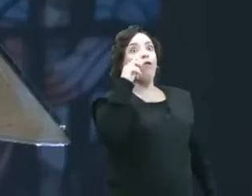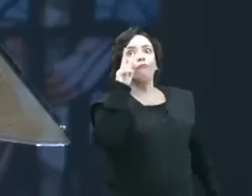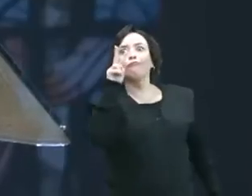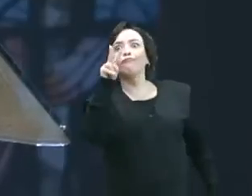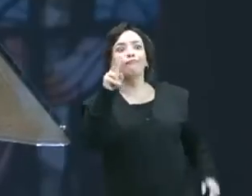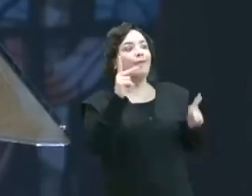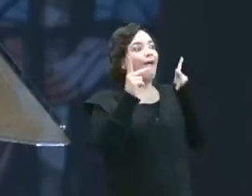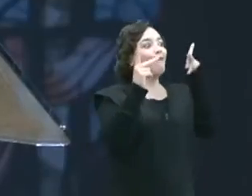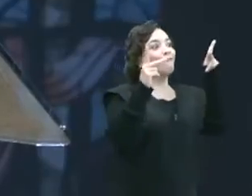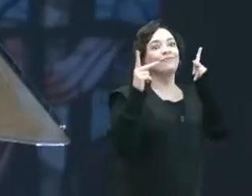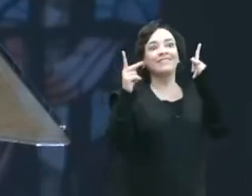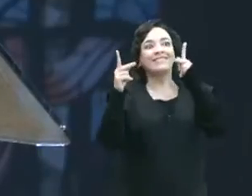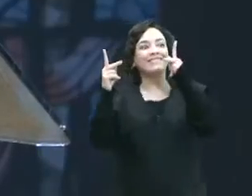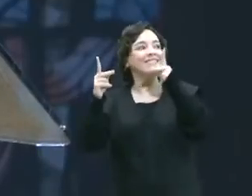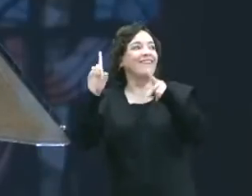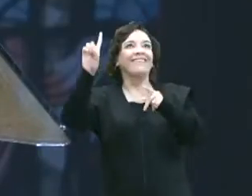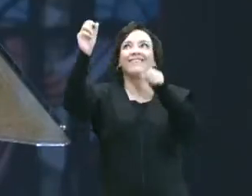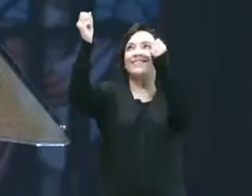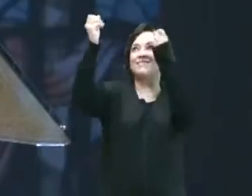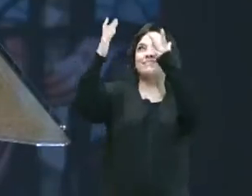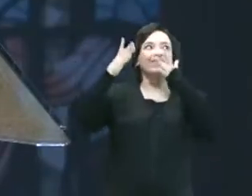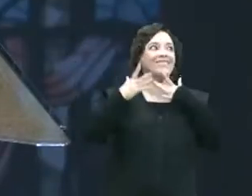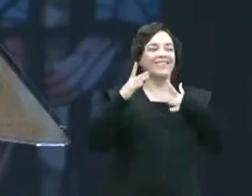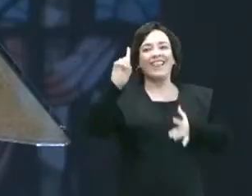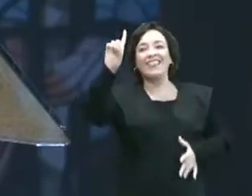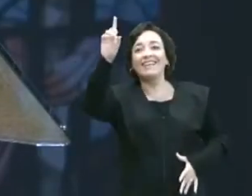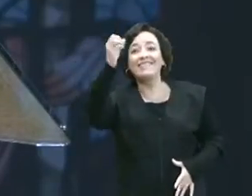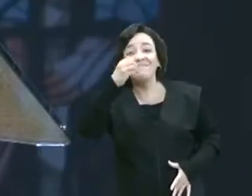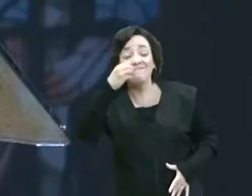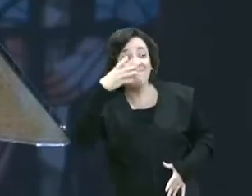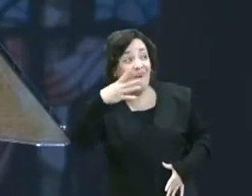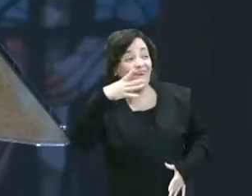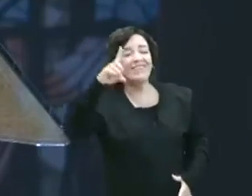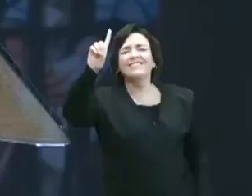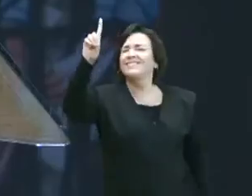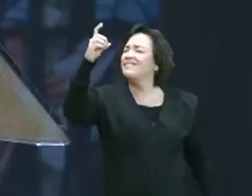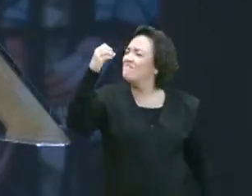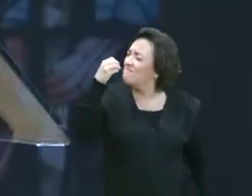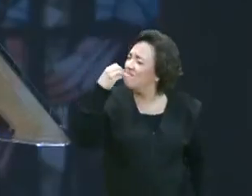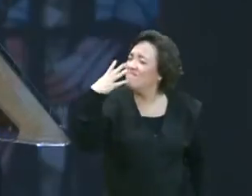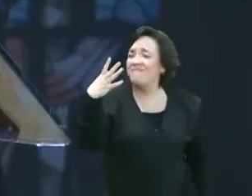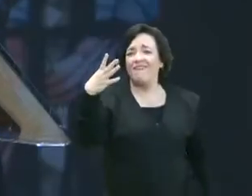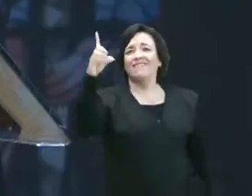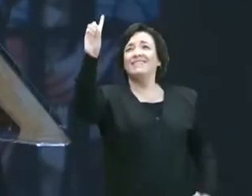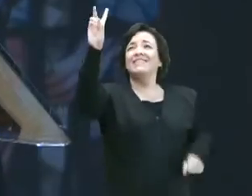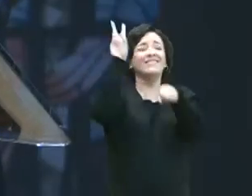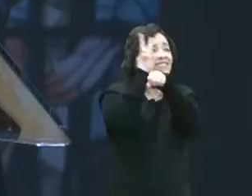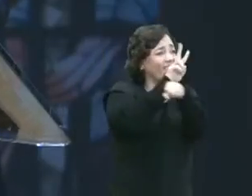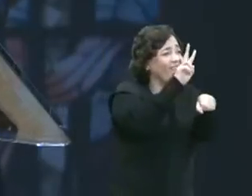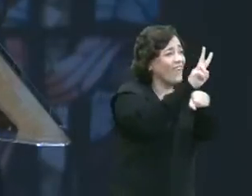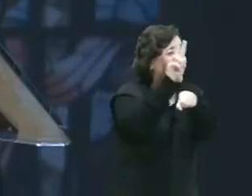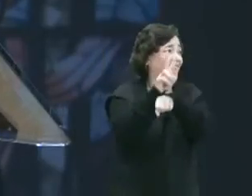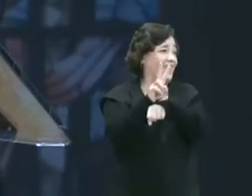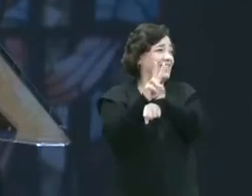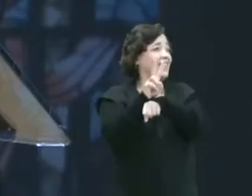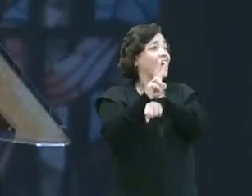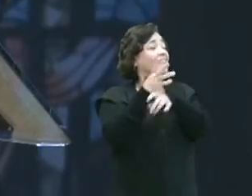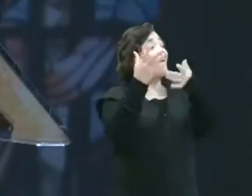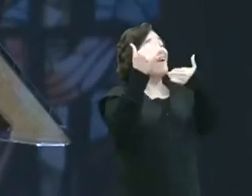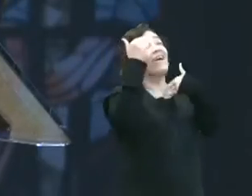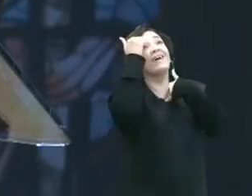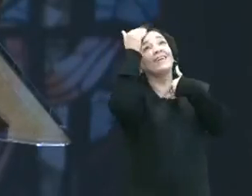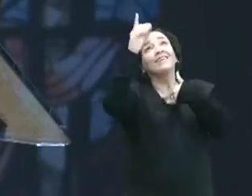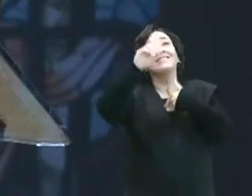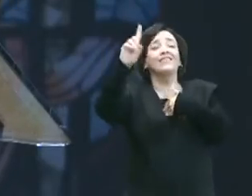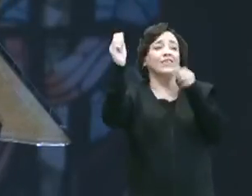fui tão abençoado. Deus é bom, Ele é muito bom e Ele tem cuidado de nós. Eu queria agradecer a